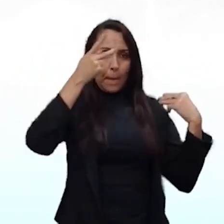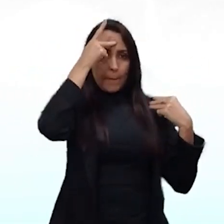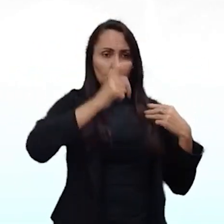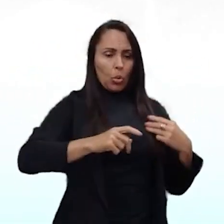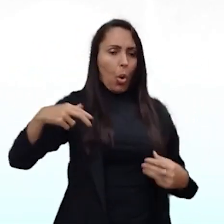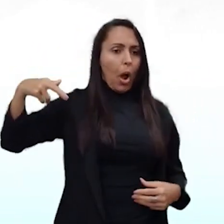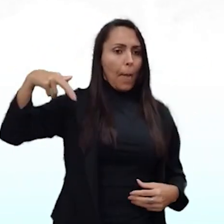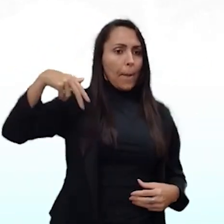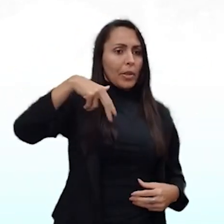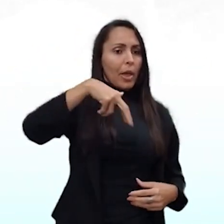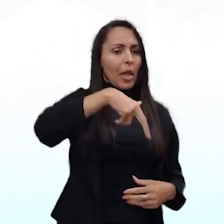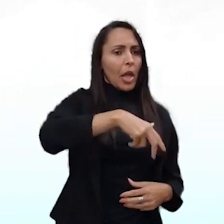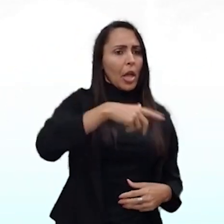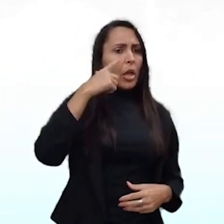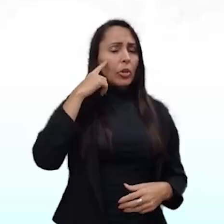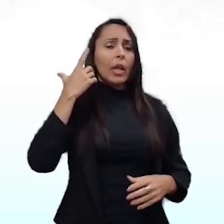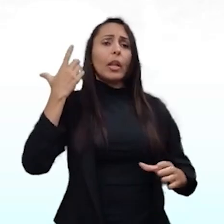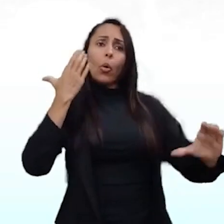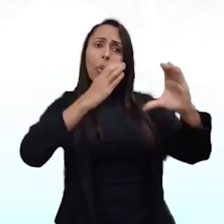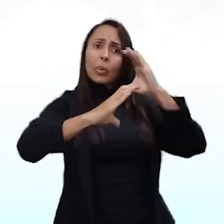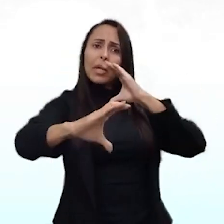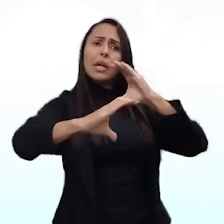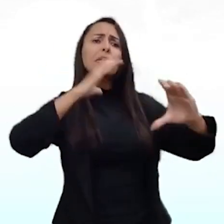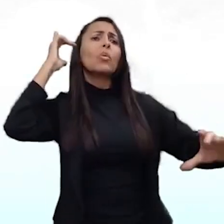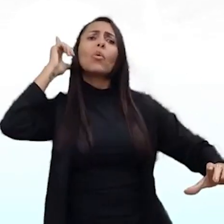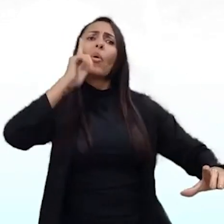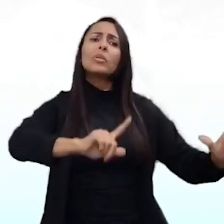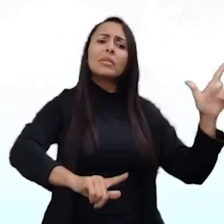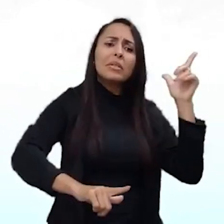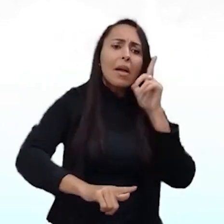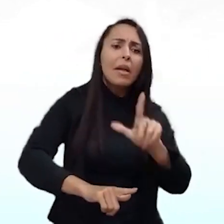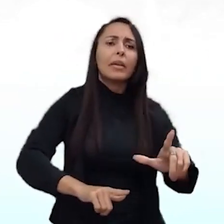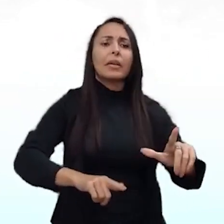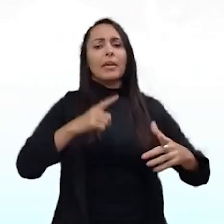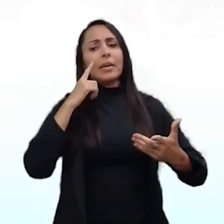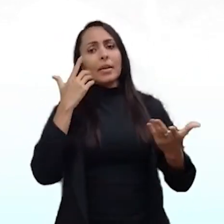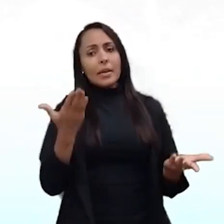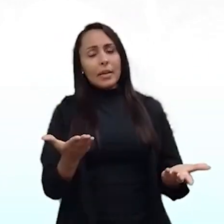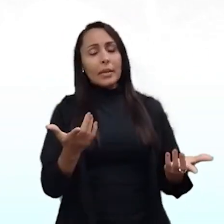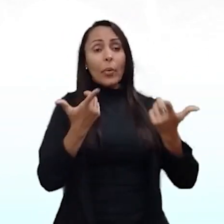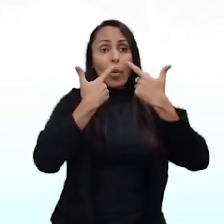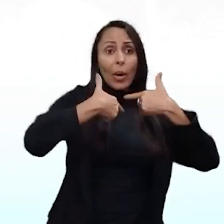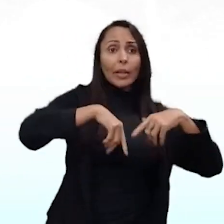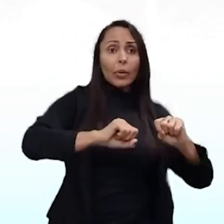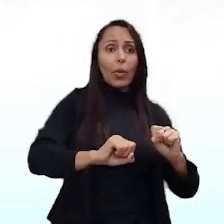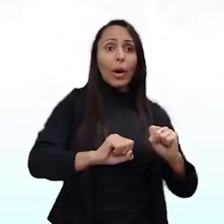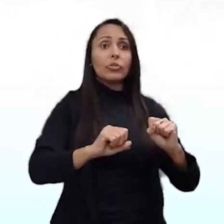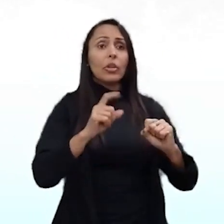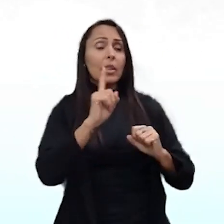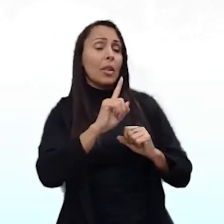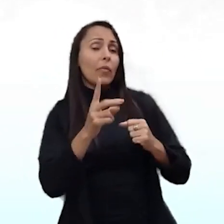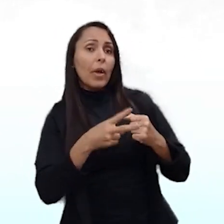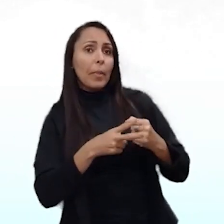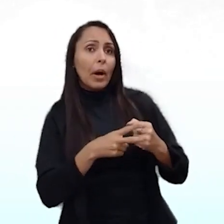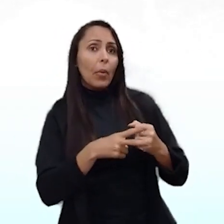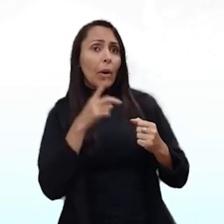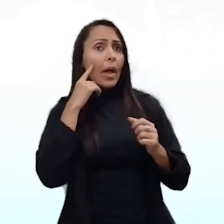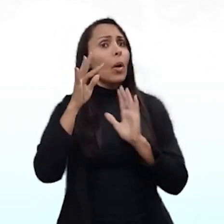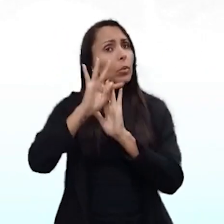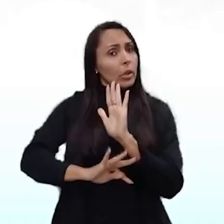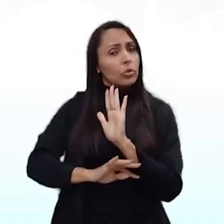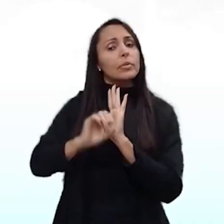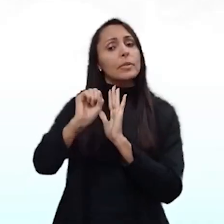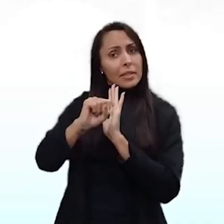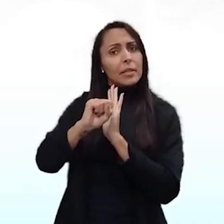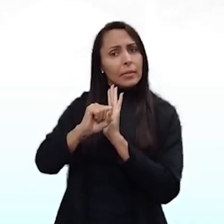já consegue se comunicar através disso aí, dessas cores. Então isso aí é uma linguagem o quê? Não verbal. É um texto? É